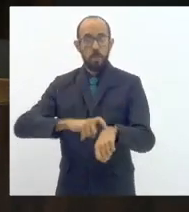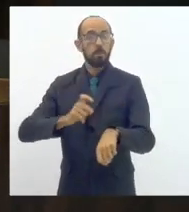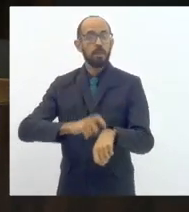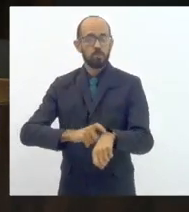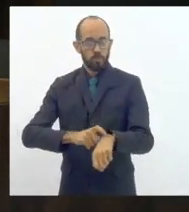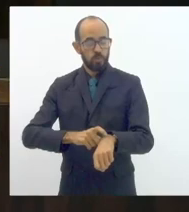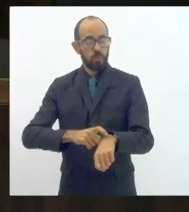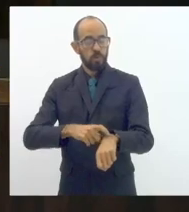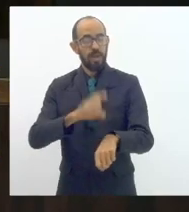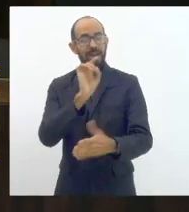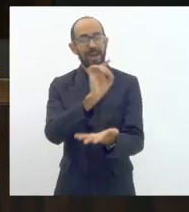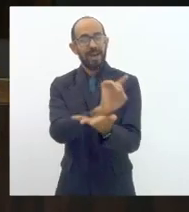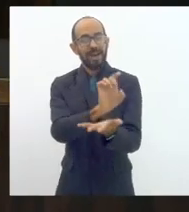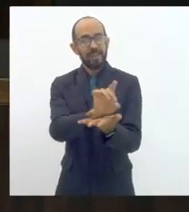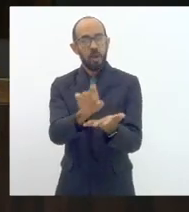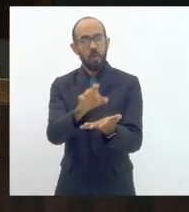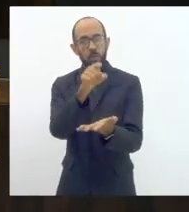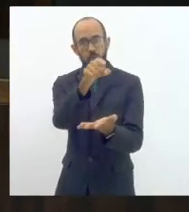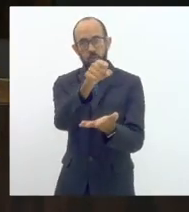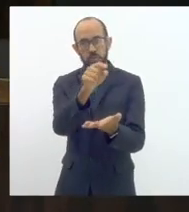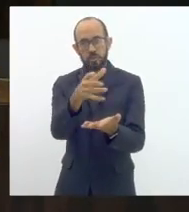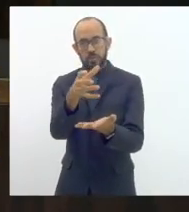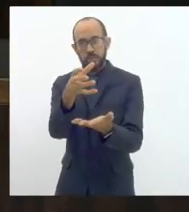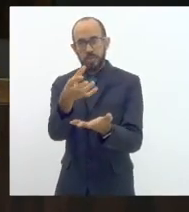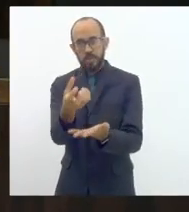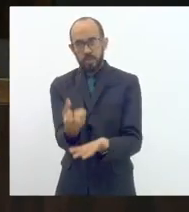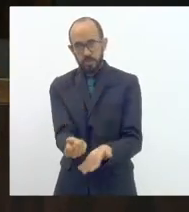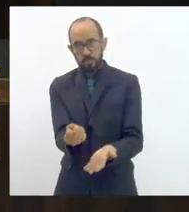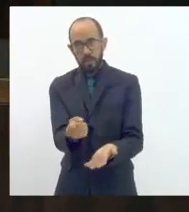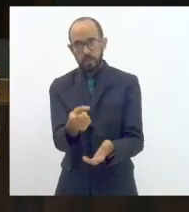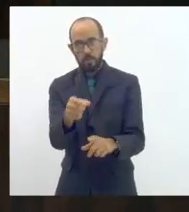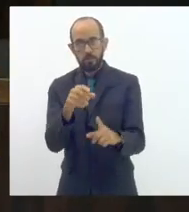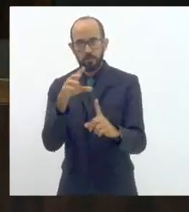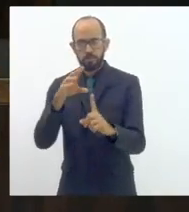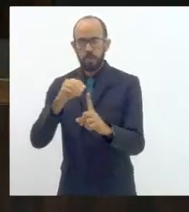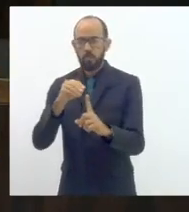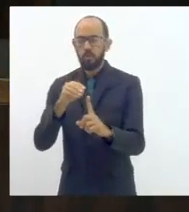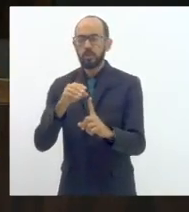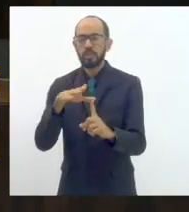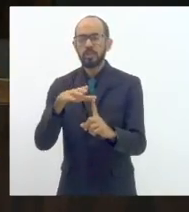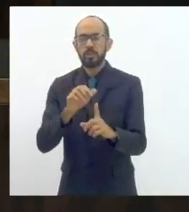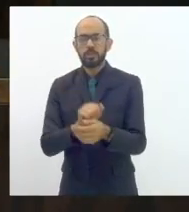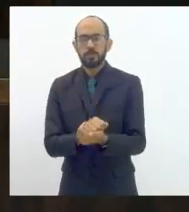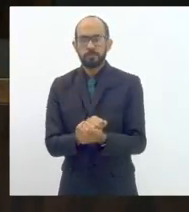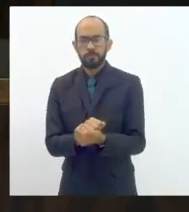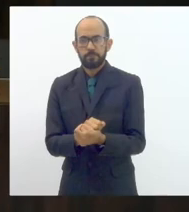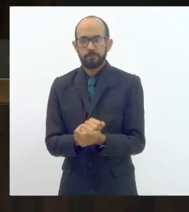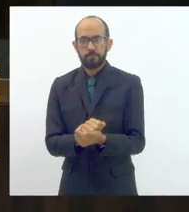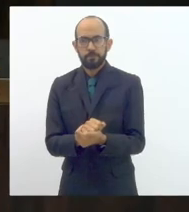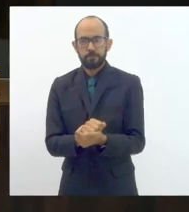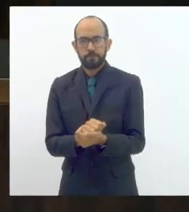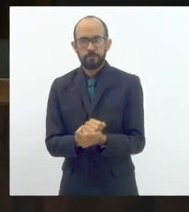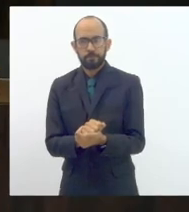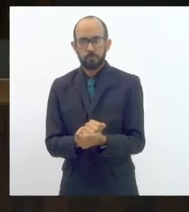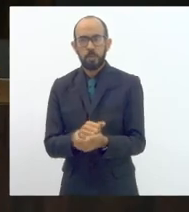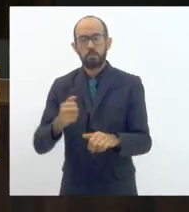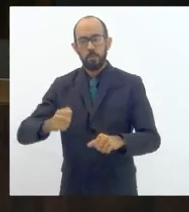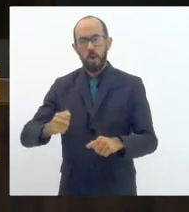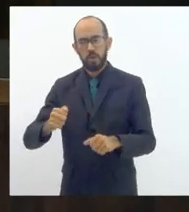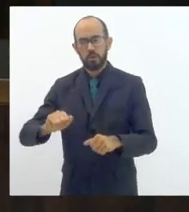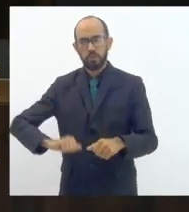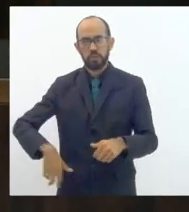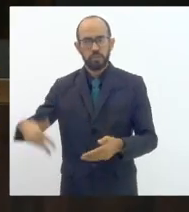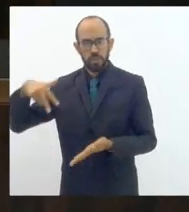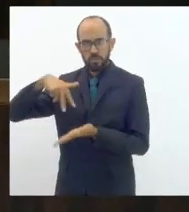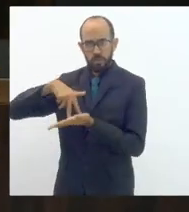Vocês receberão um microfone. Peço ao cerimonial que entregue E não precisa, pode levantar, na verdade, não